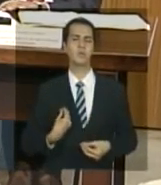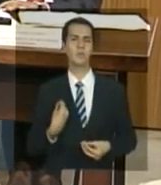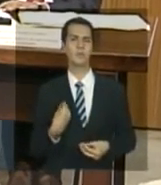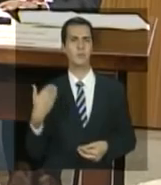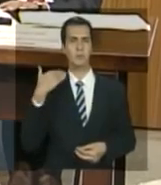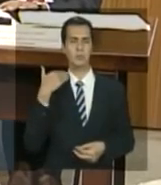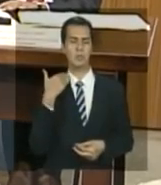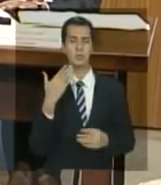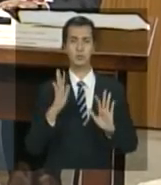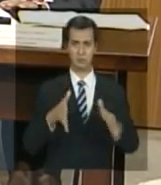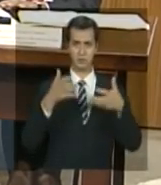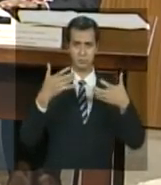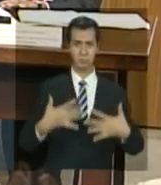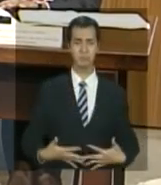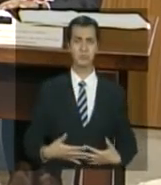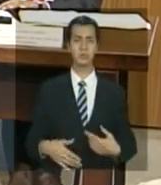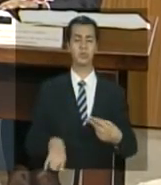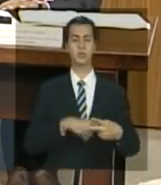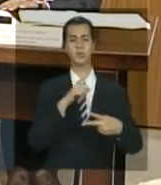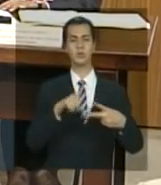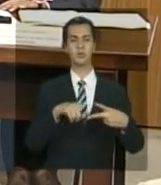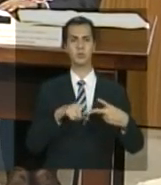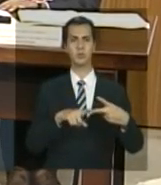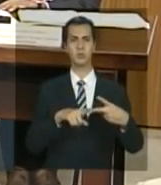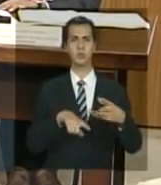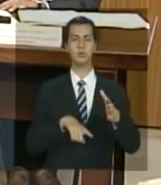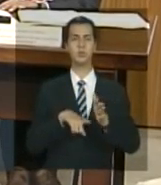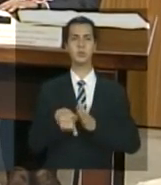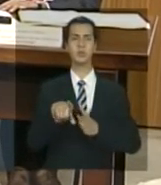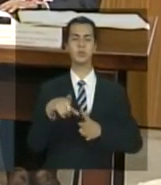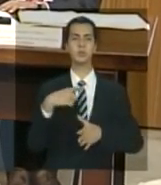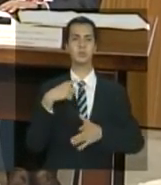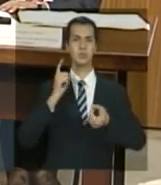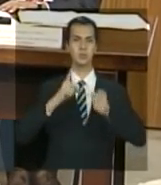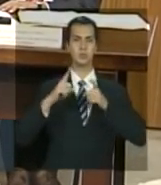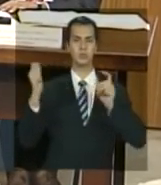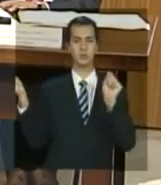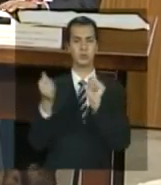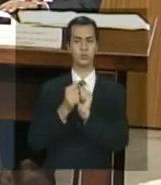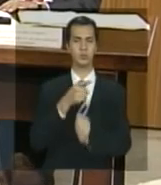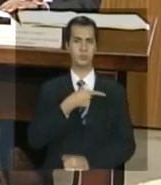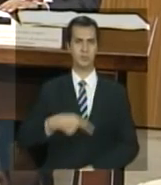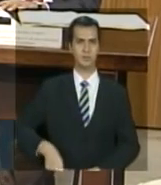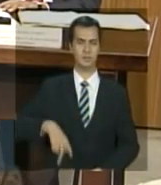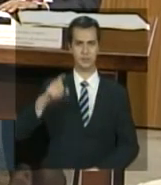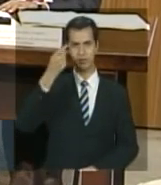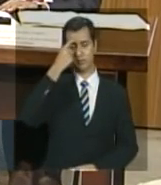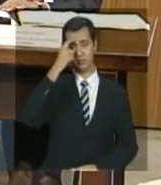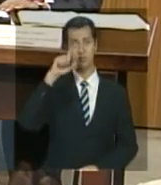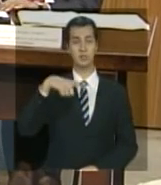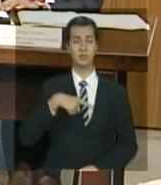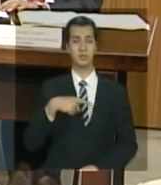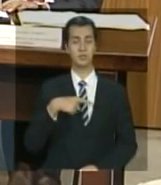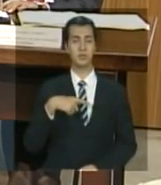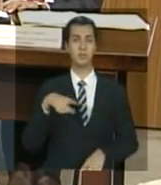projetos, não? E do outro lado, na bilateral com a Índia, imagino que um dos temas, a Índia